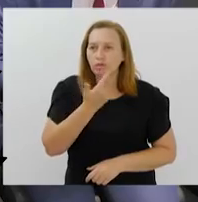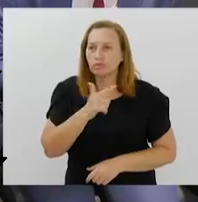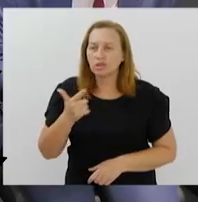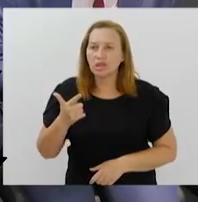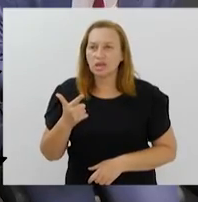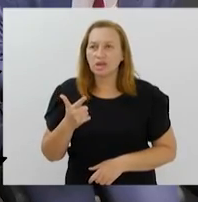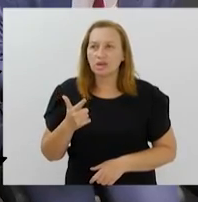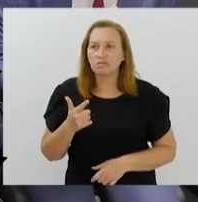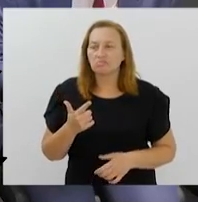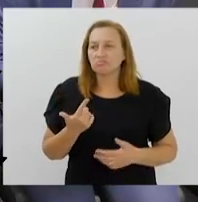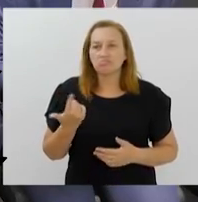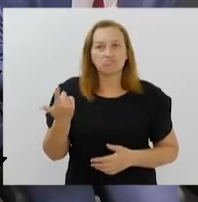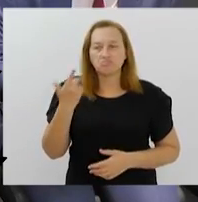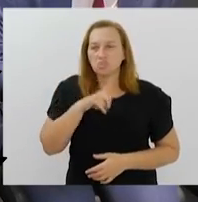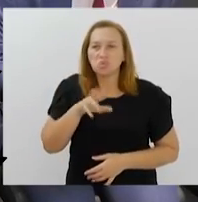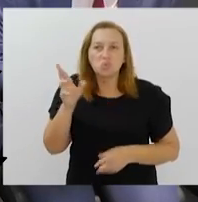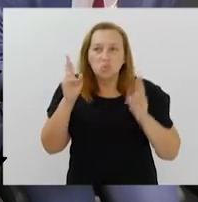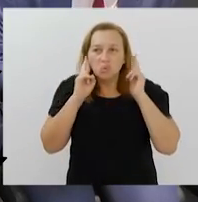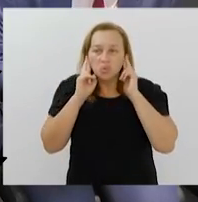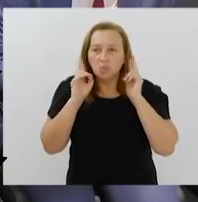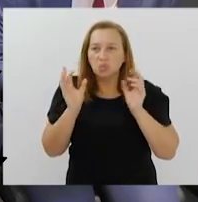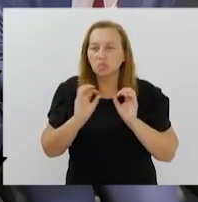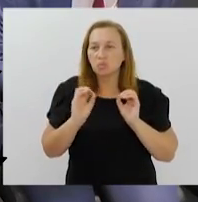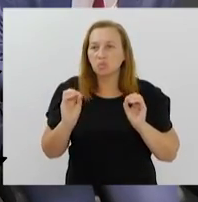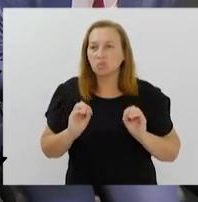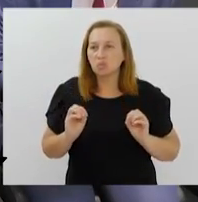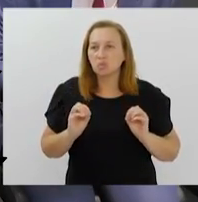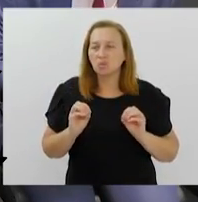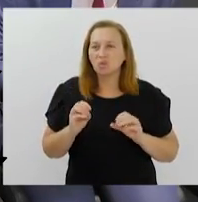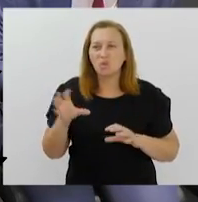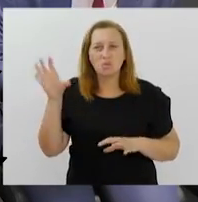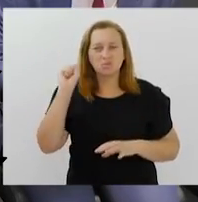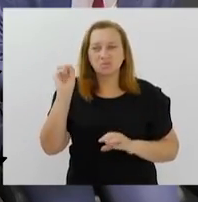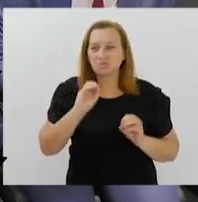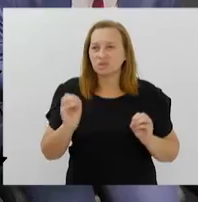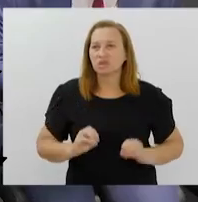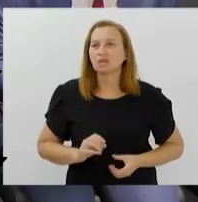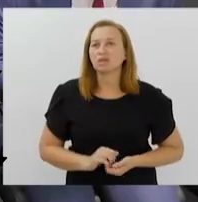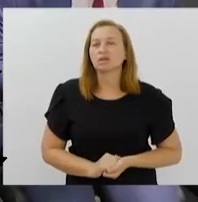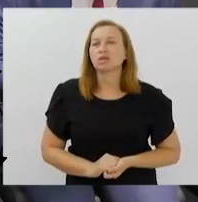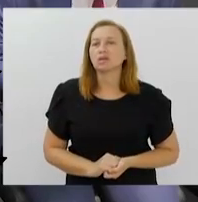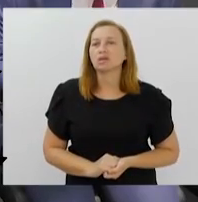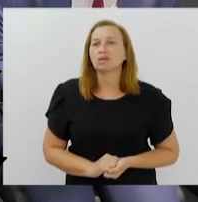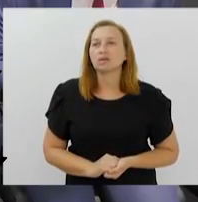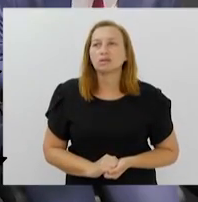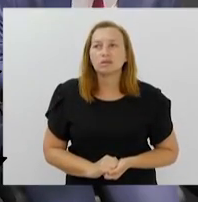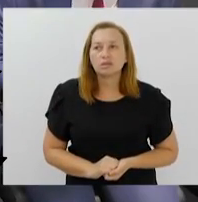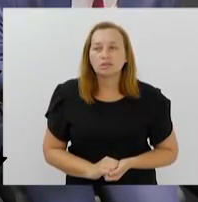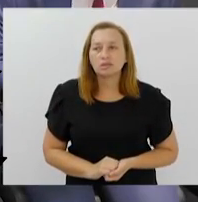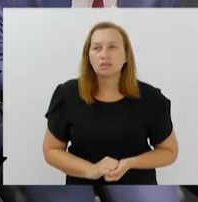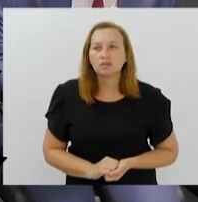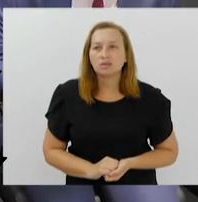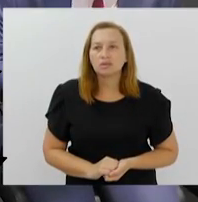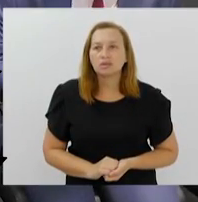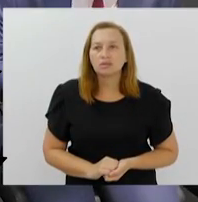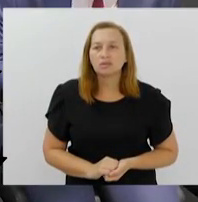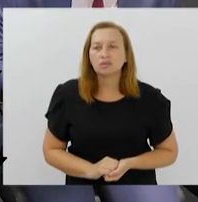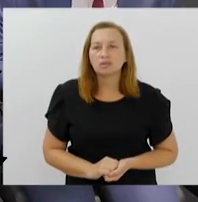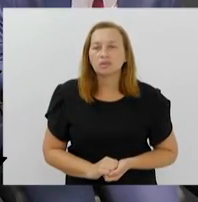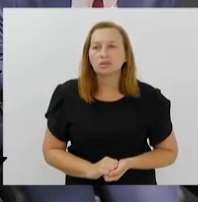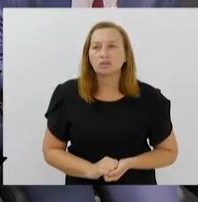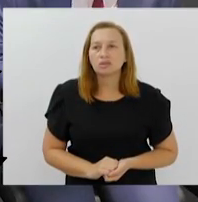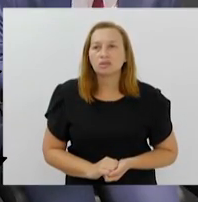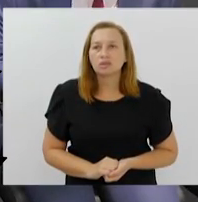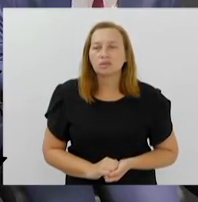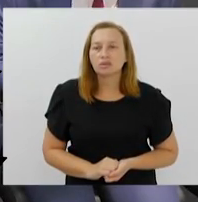respeita nada nem a Rio nem a Fer criança com anos e toda vez que a gente faz um protesto chega